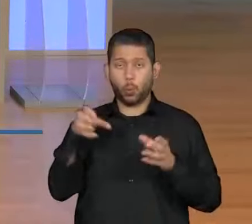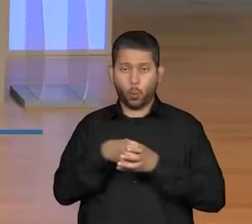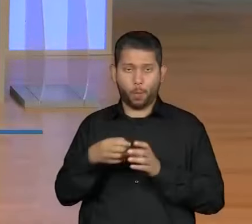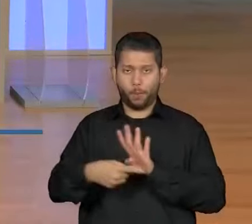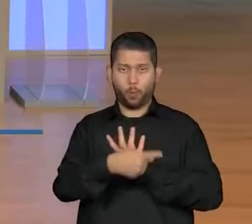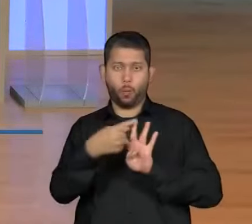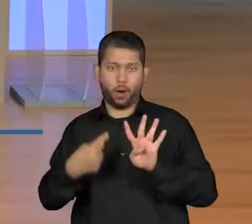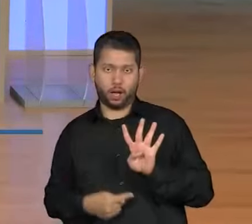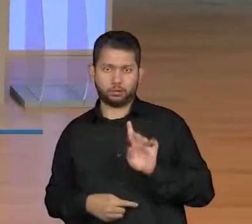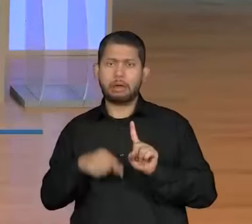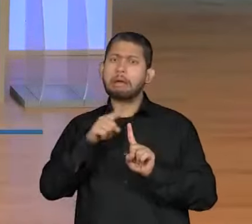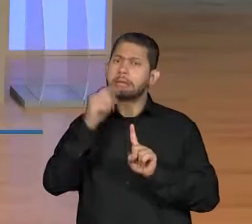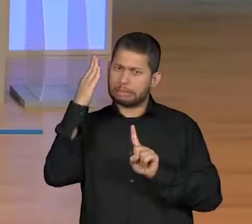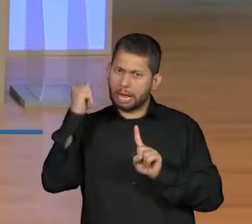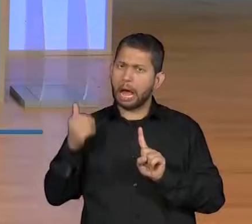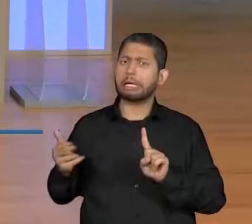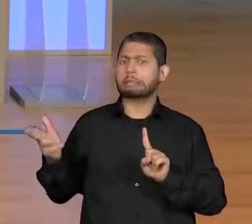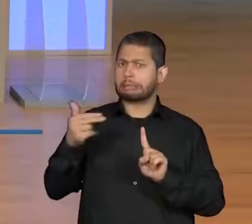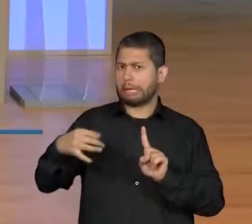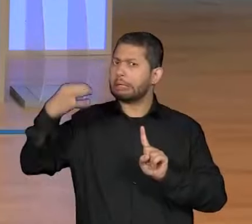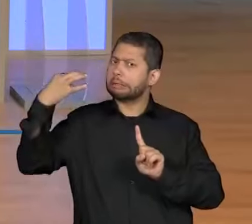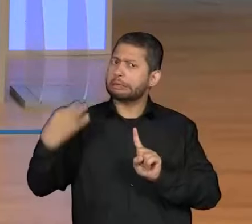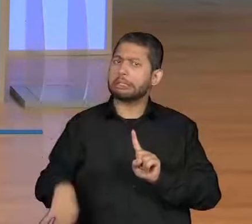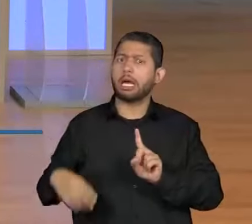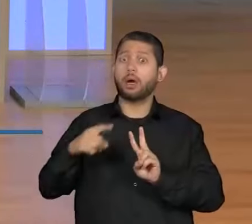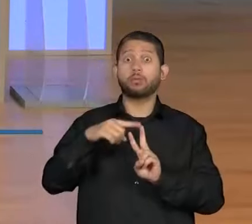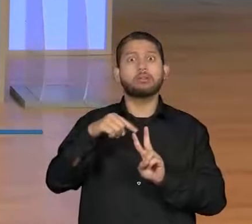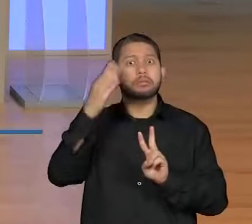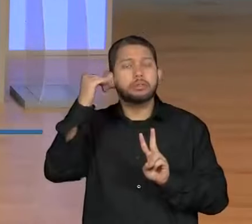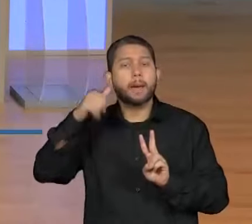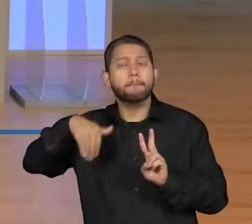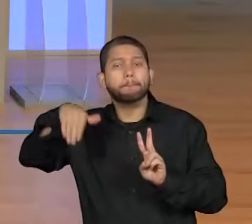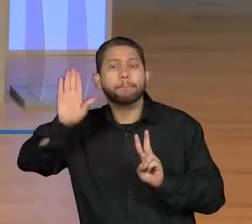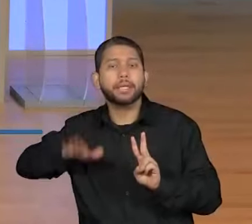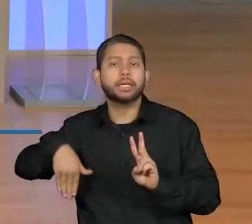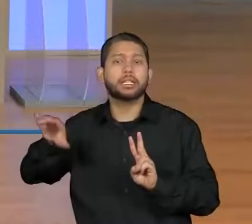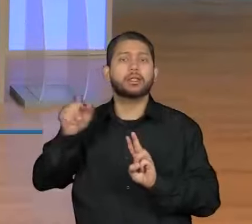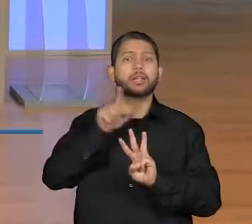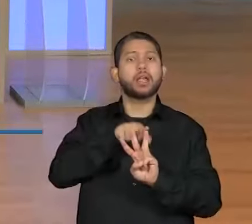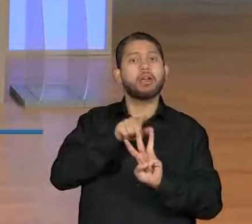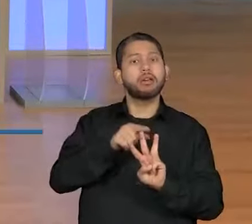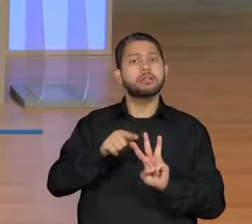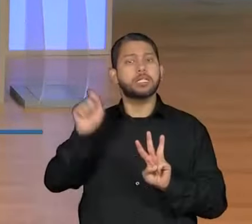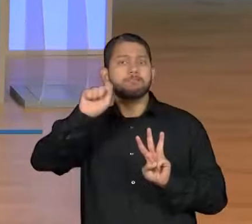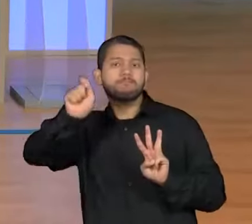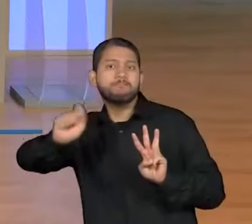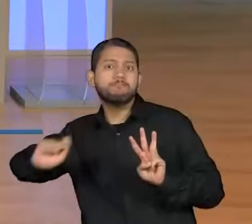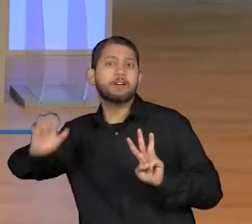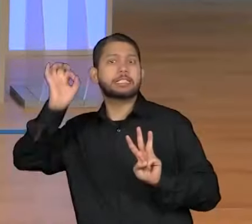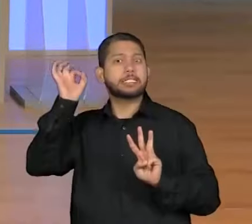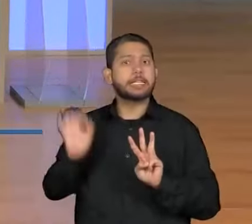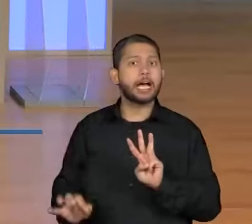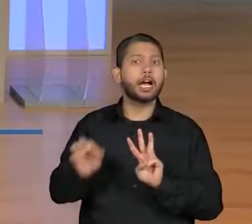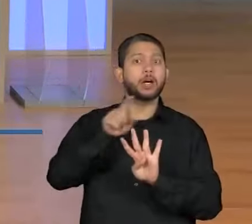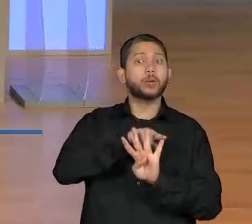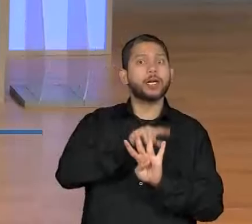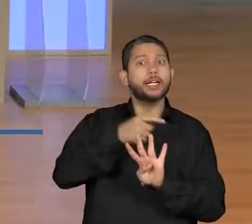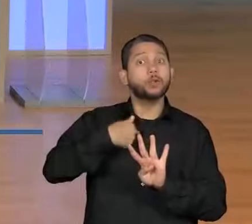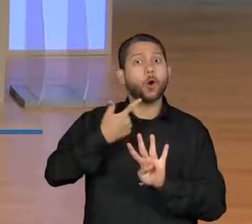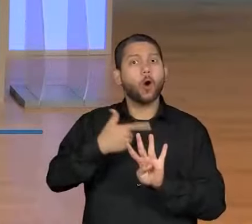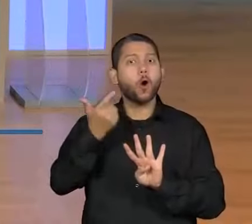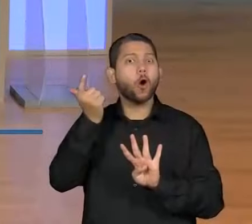desenho, e pensar de pintura, isso mesmo, pensando coletivamente, né, professora? Exato, essa é uma palavrinha que está aí, ó,